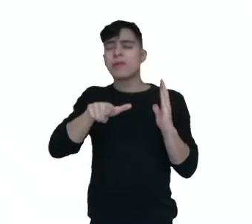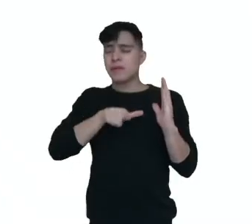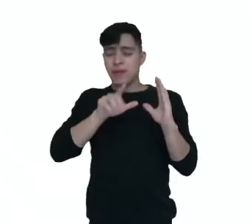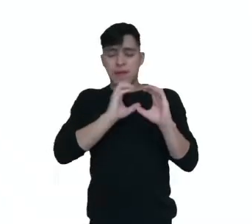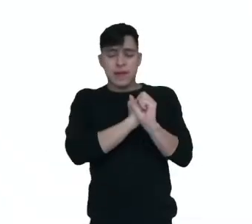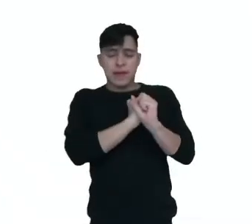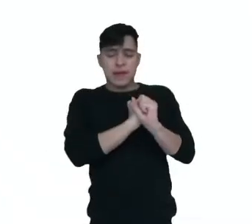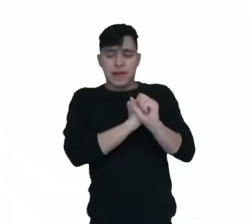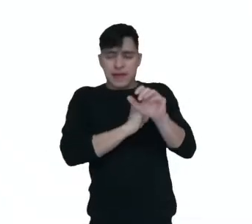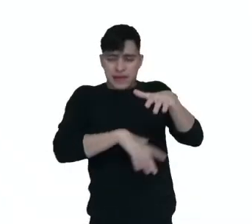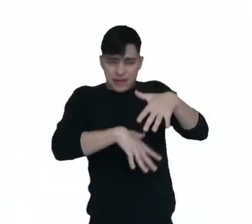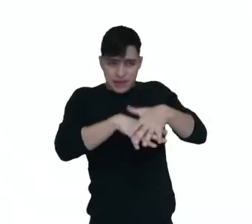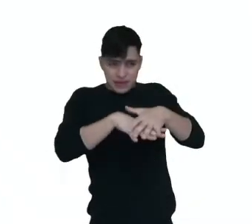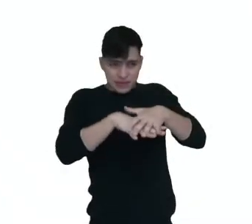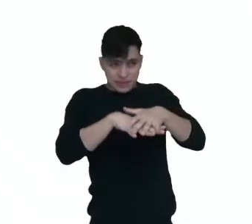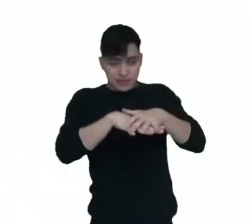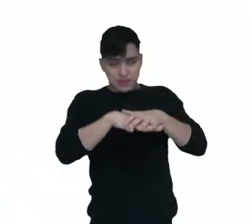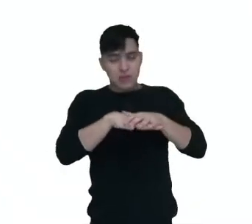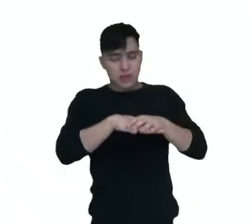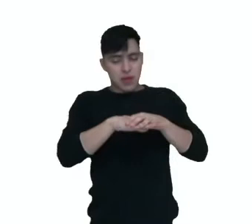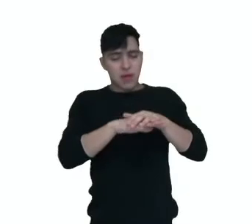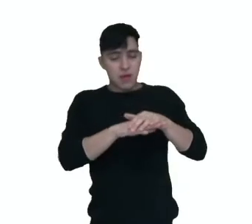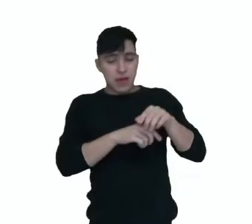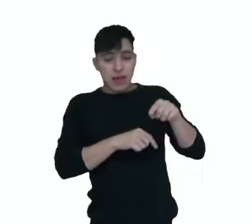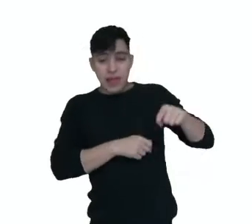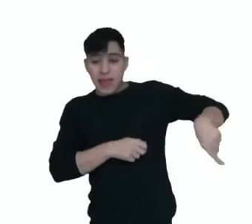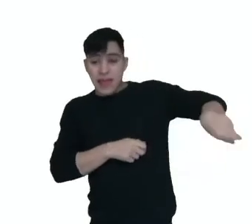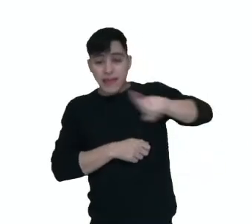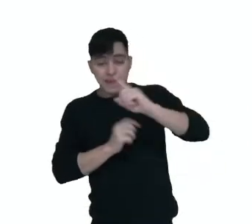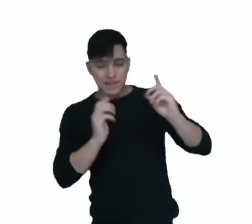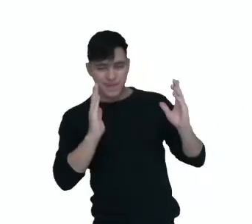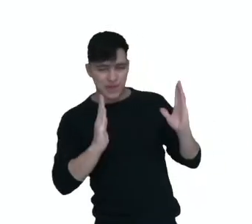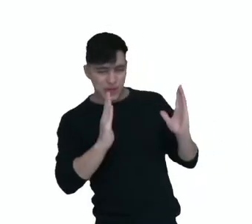o quadrado desse período, né, ele